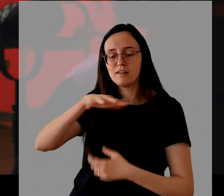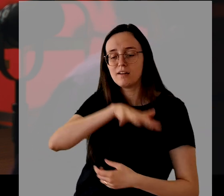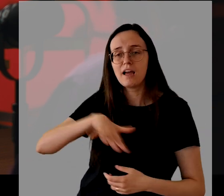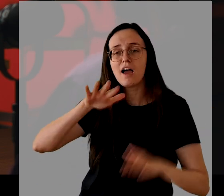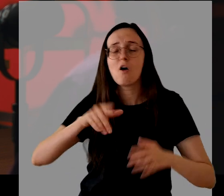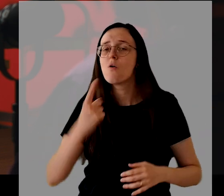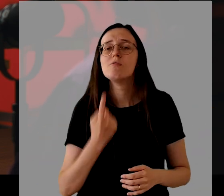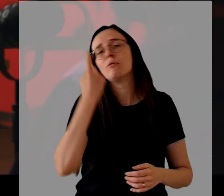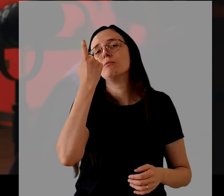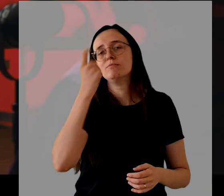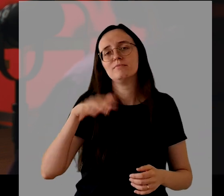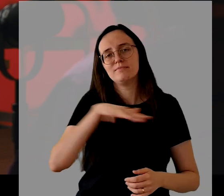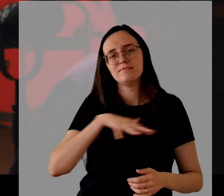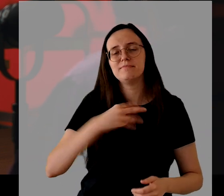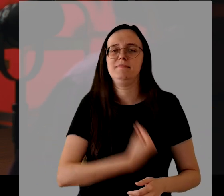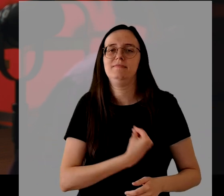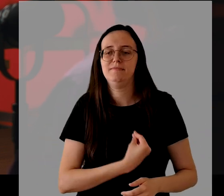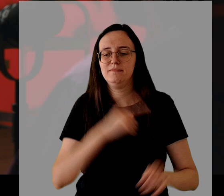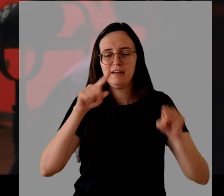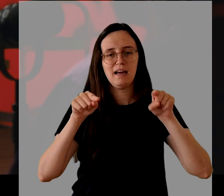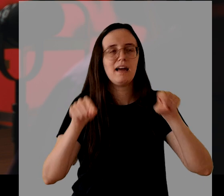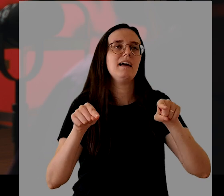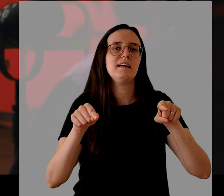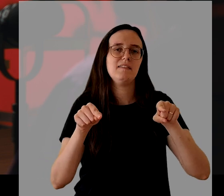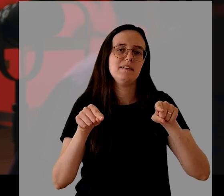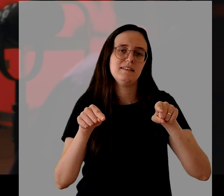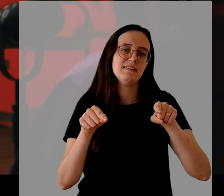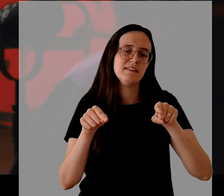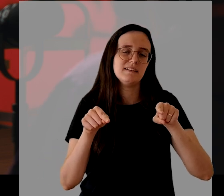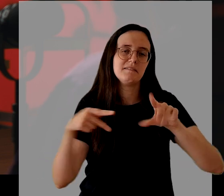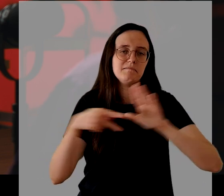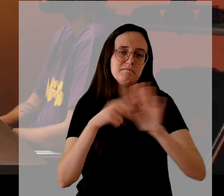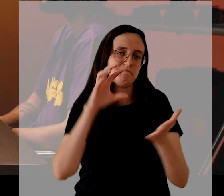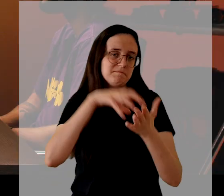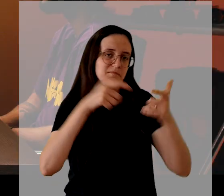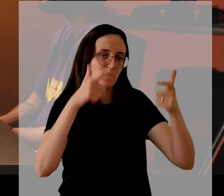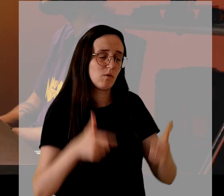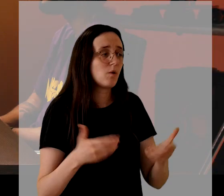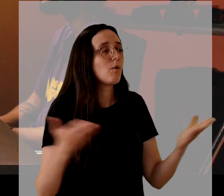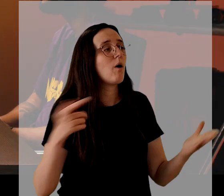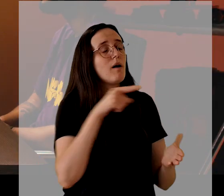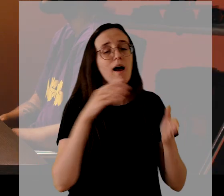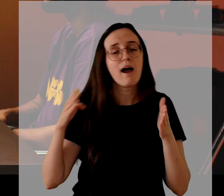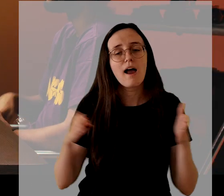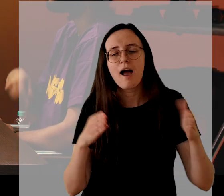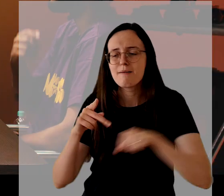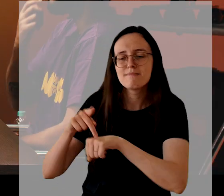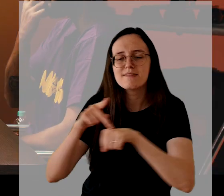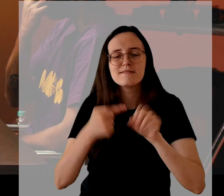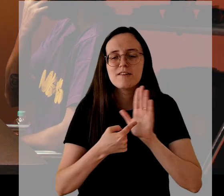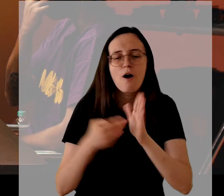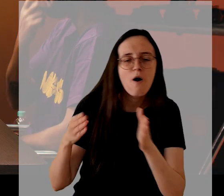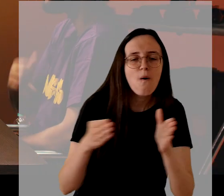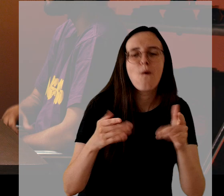um dos setores, né, ali do set. Qual seria esse caminho das pedras?